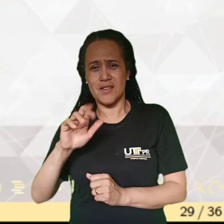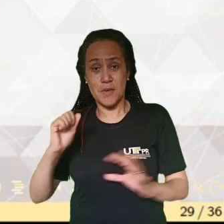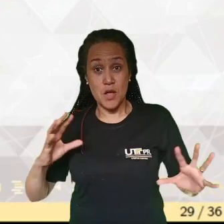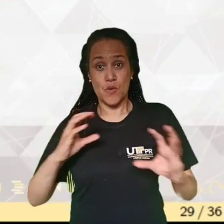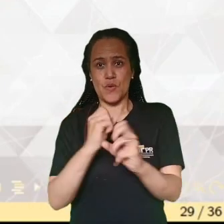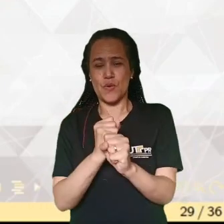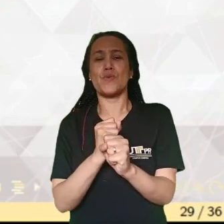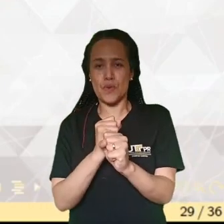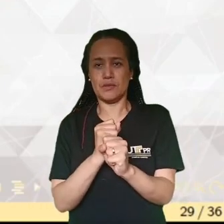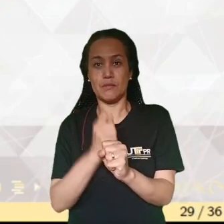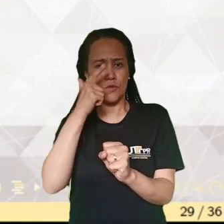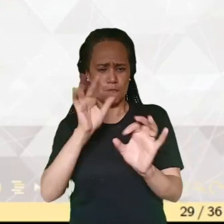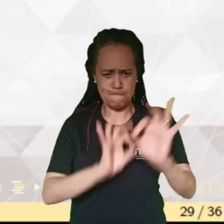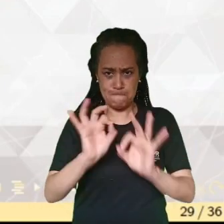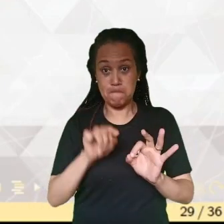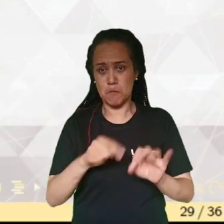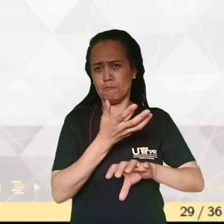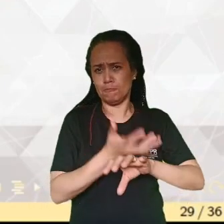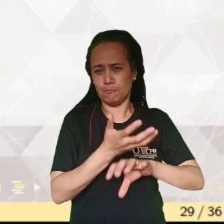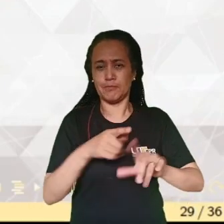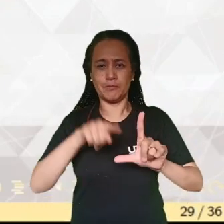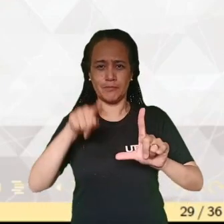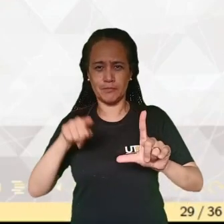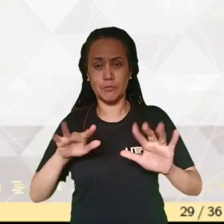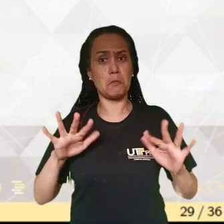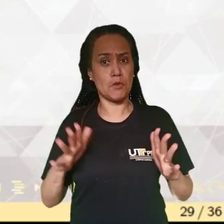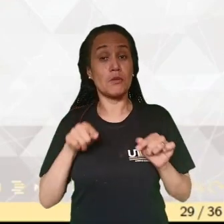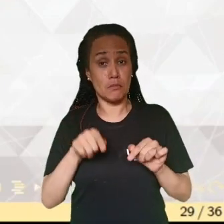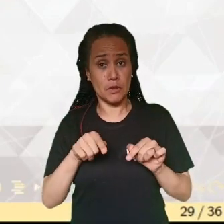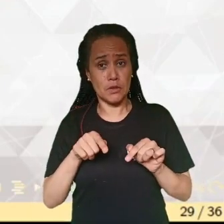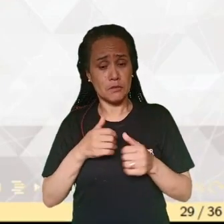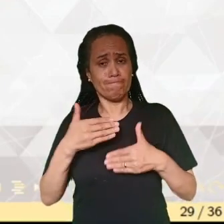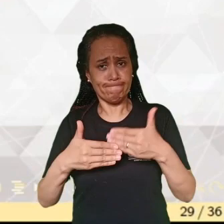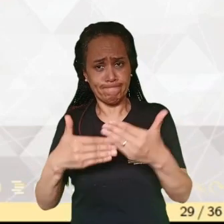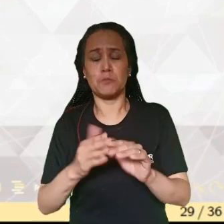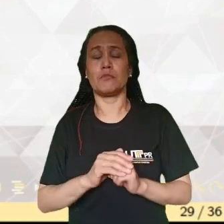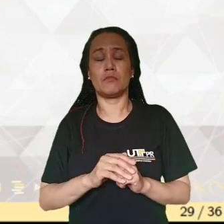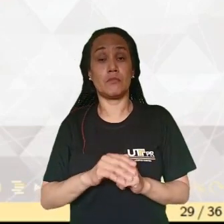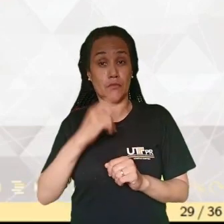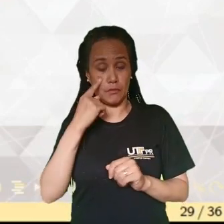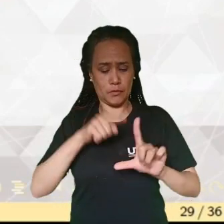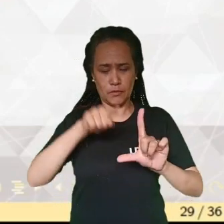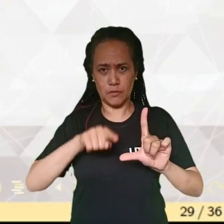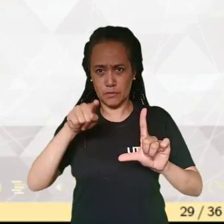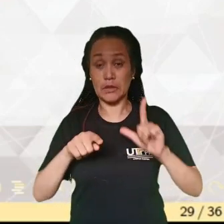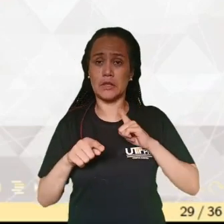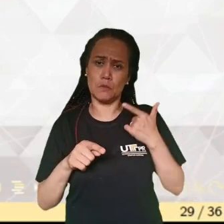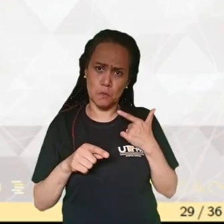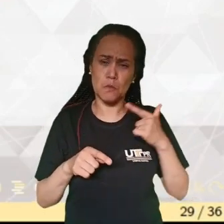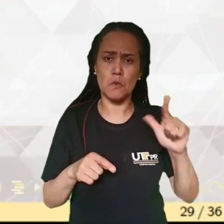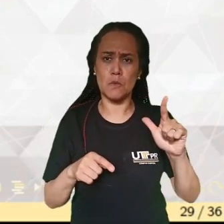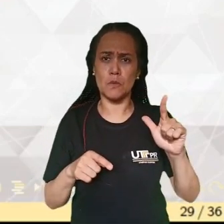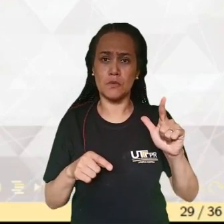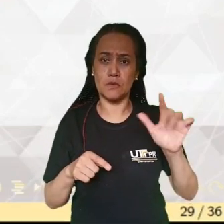fizemos essa disciplina. Então, é mais ou menos nessa linha. Então, na estatística, existe uma outra parte